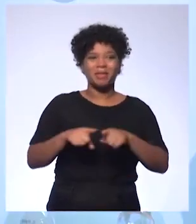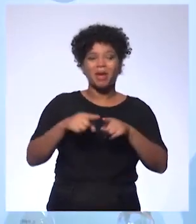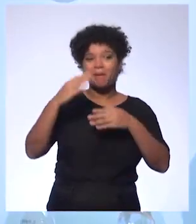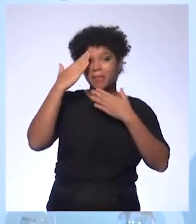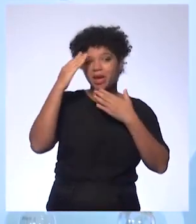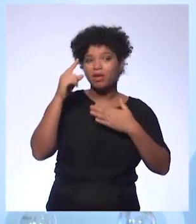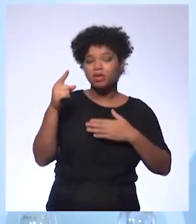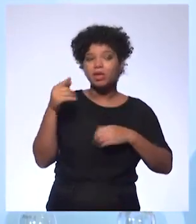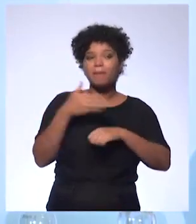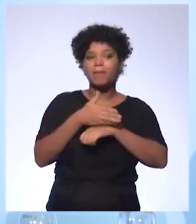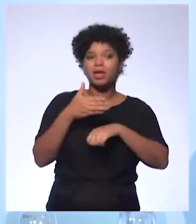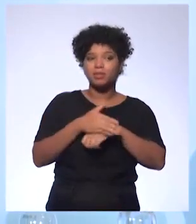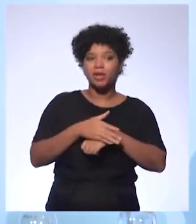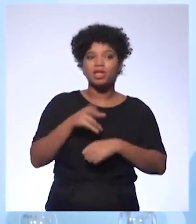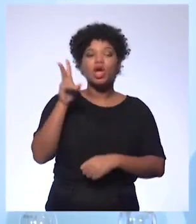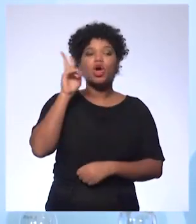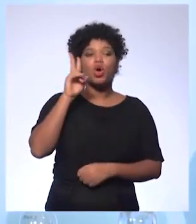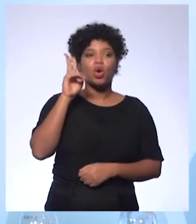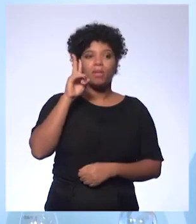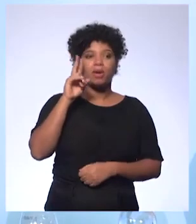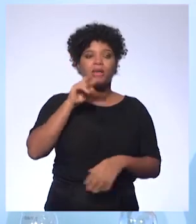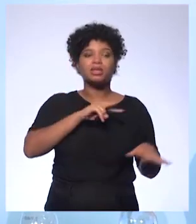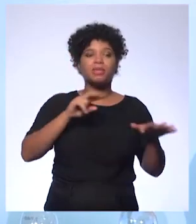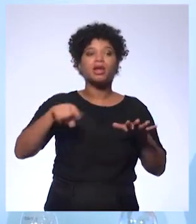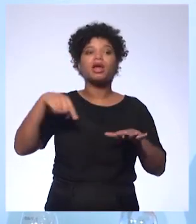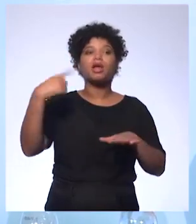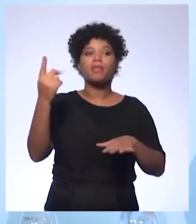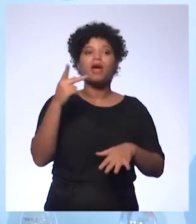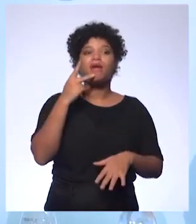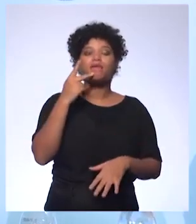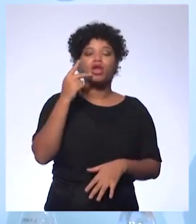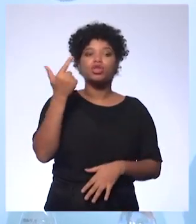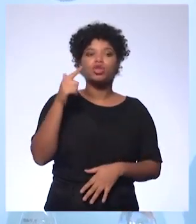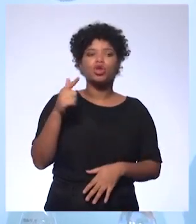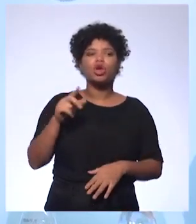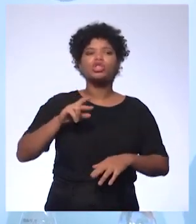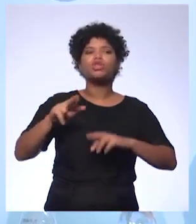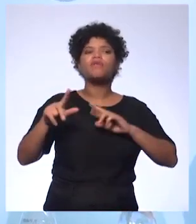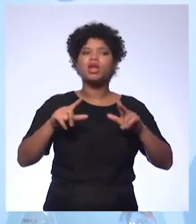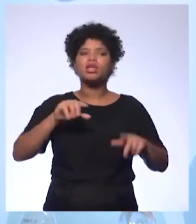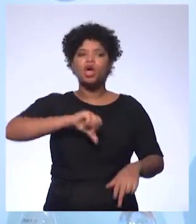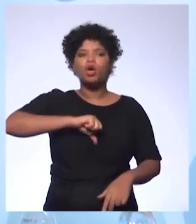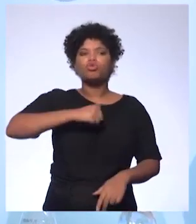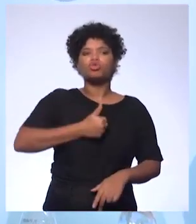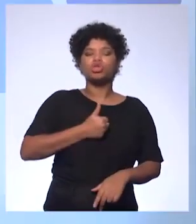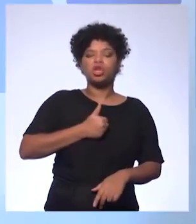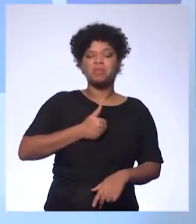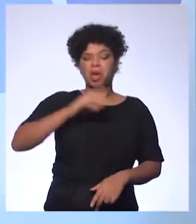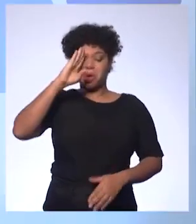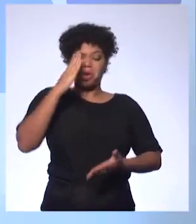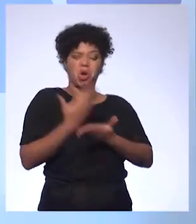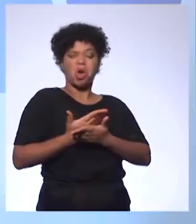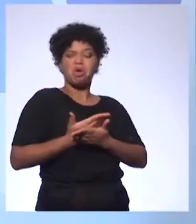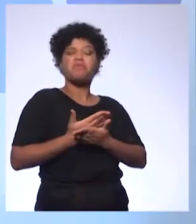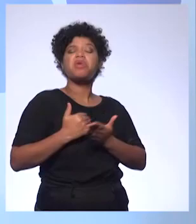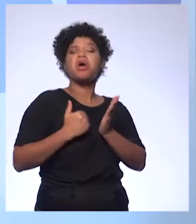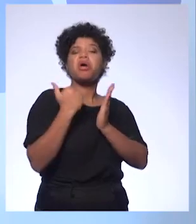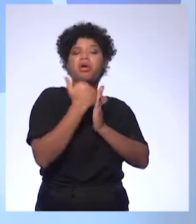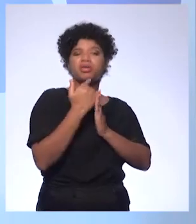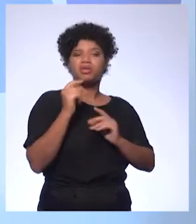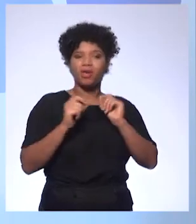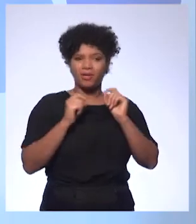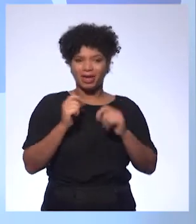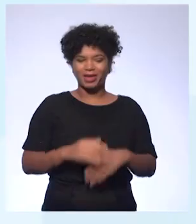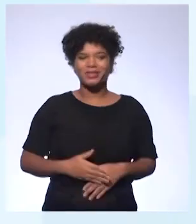lembrando que semana que vem a gente retoma o tema e fala da diferença entre autoestima e autoconfiança. Isso mesmo. Agora vai aparecer aí na tela